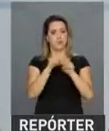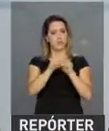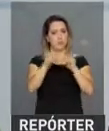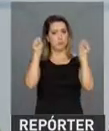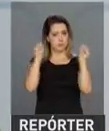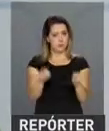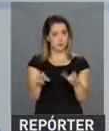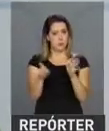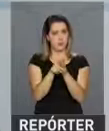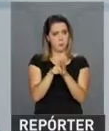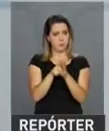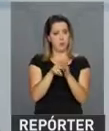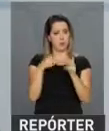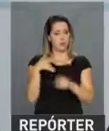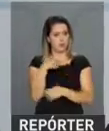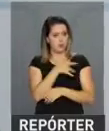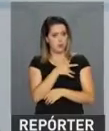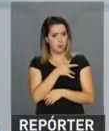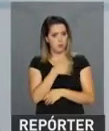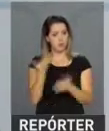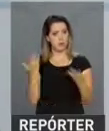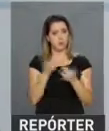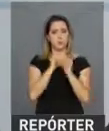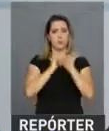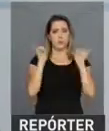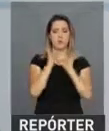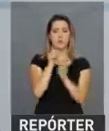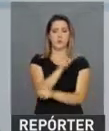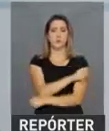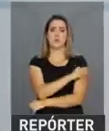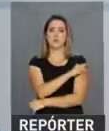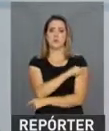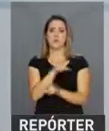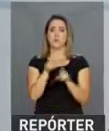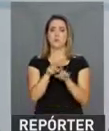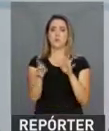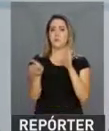agora, vamos lançar a vacinação